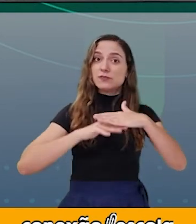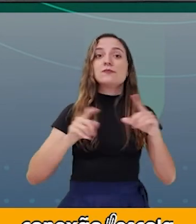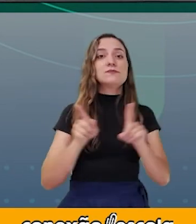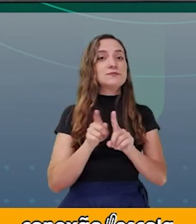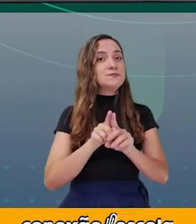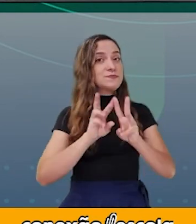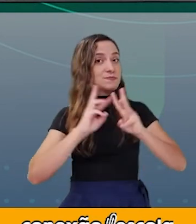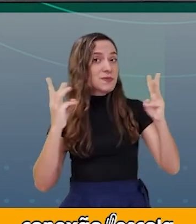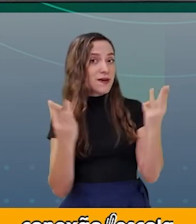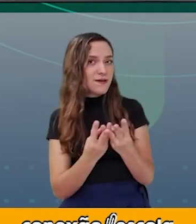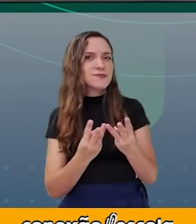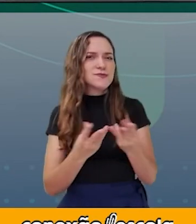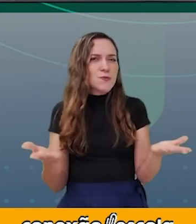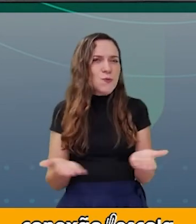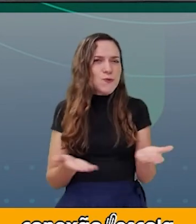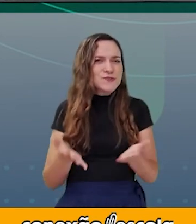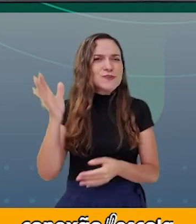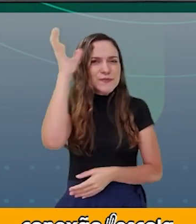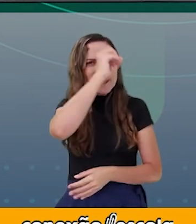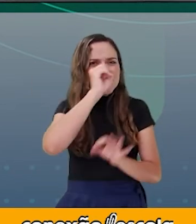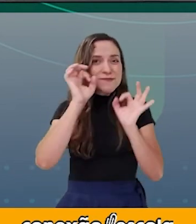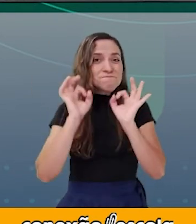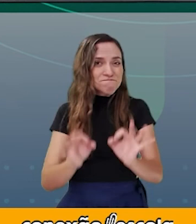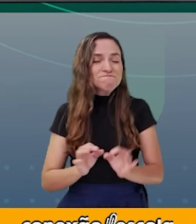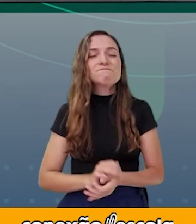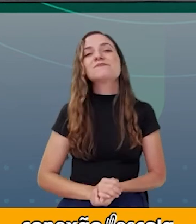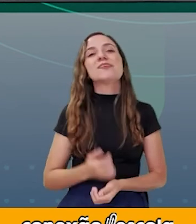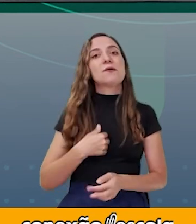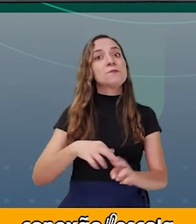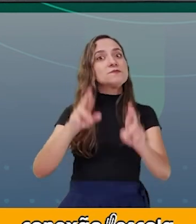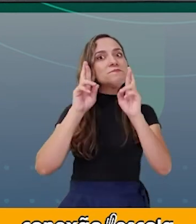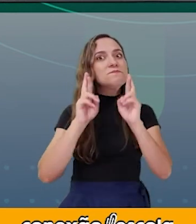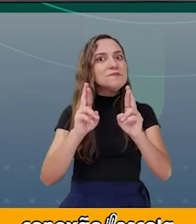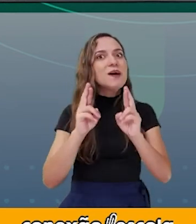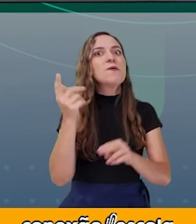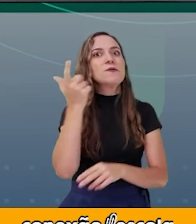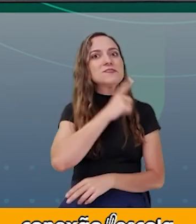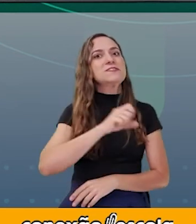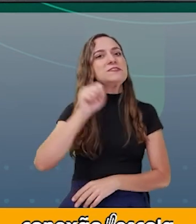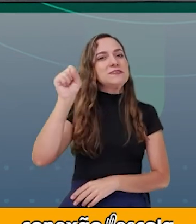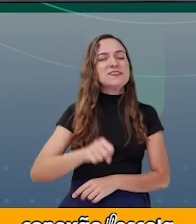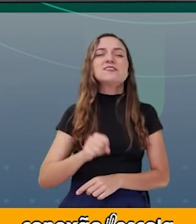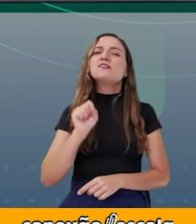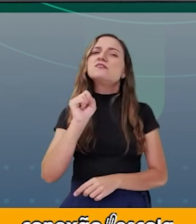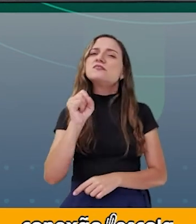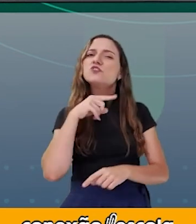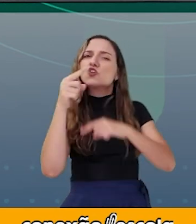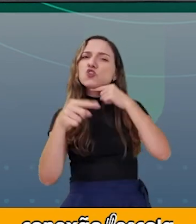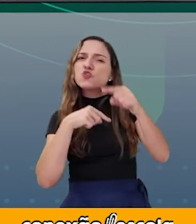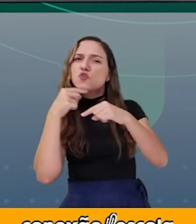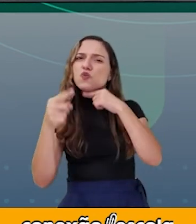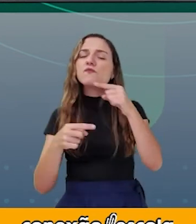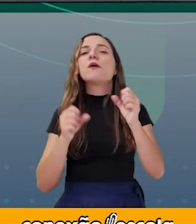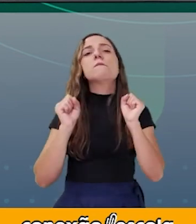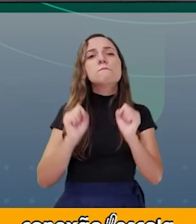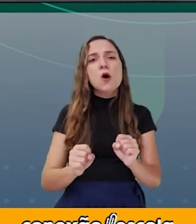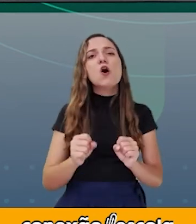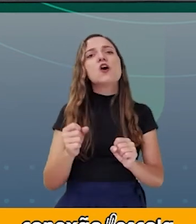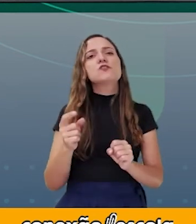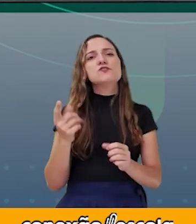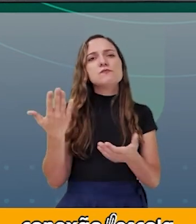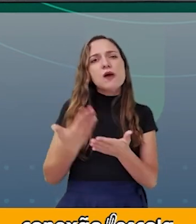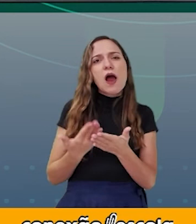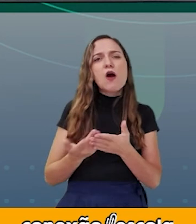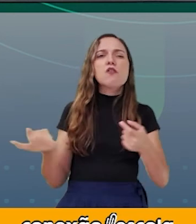e massa que vimos hoje? Eu espero que sim. Mas se ficar alguma dúvida, retome a